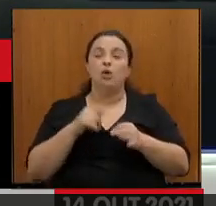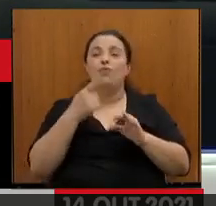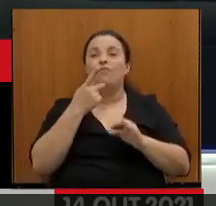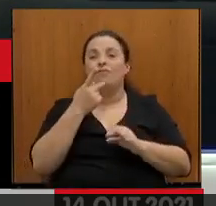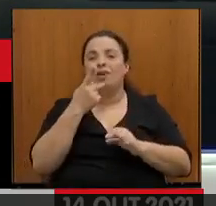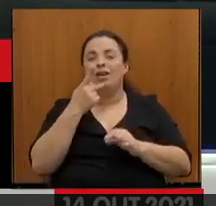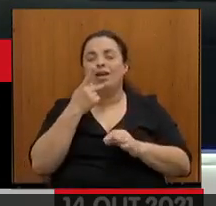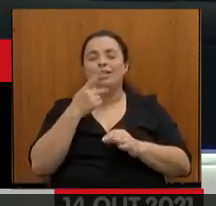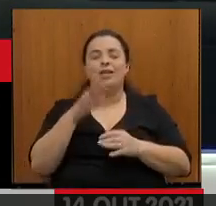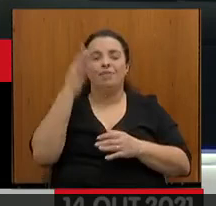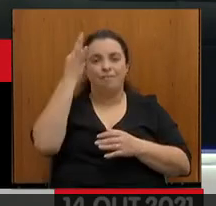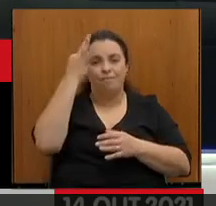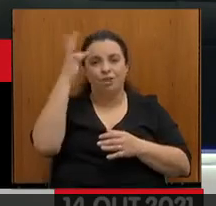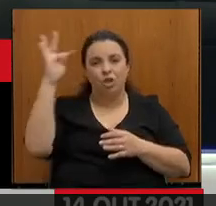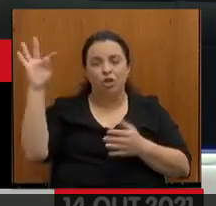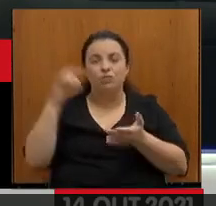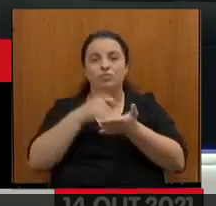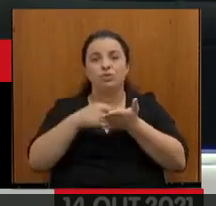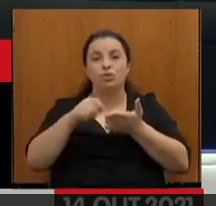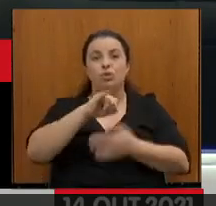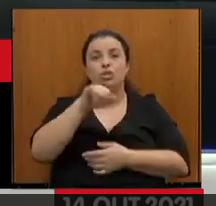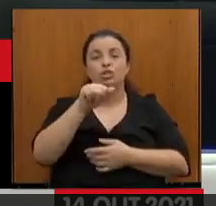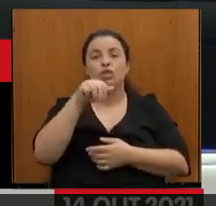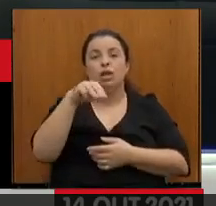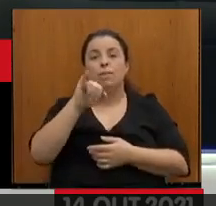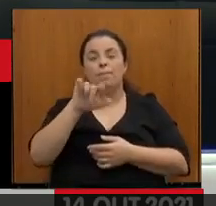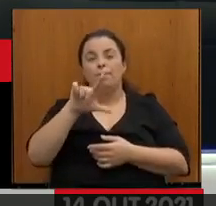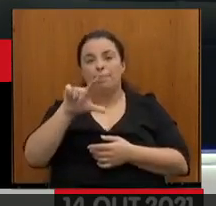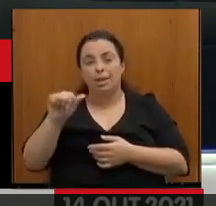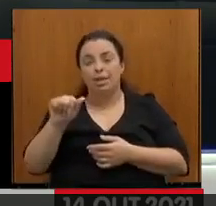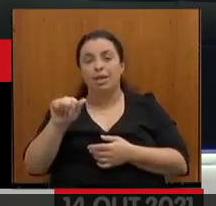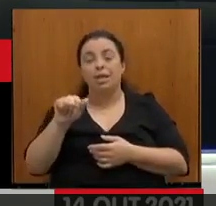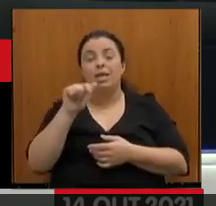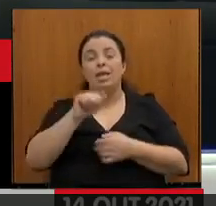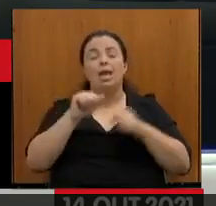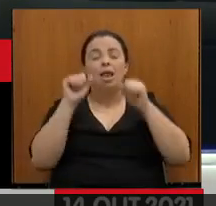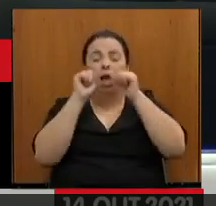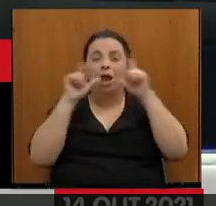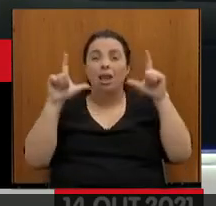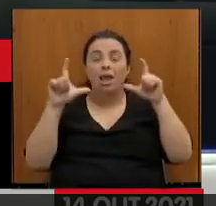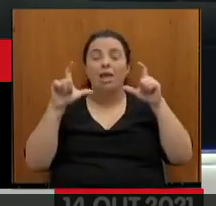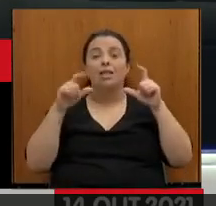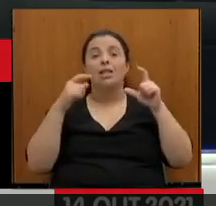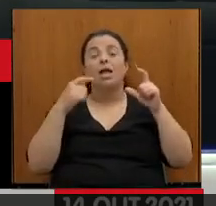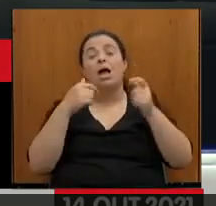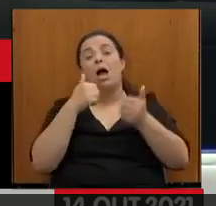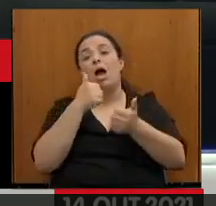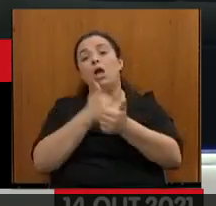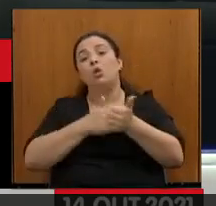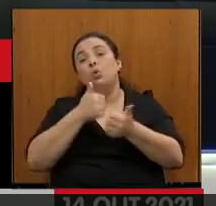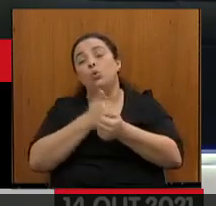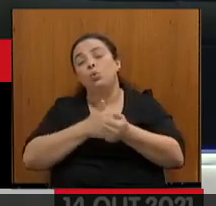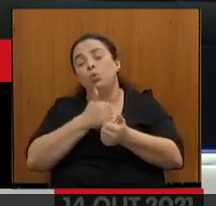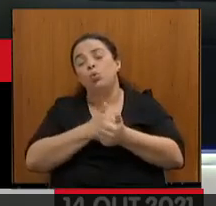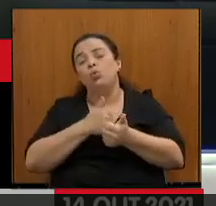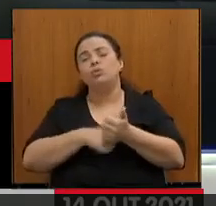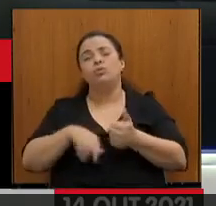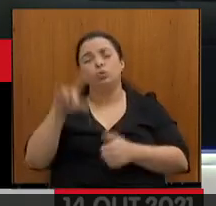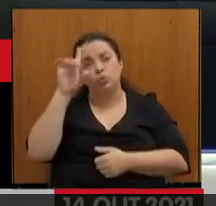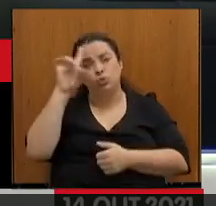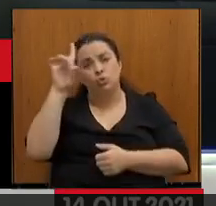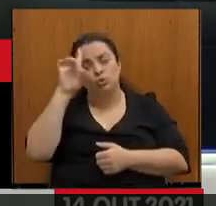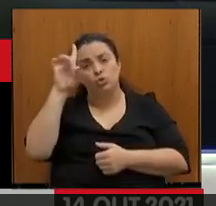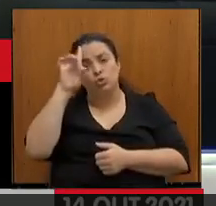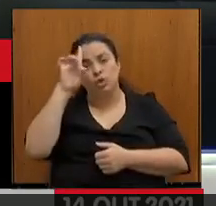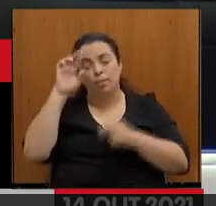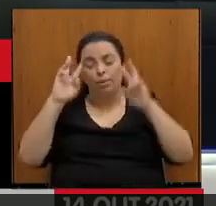Djamila Ribeiro, que alerta sobre a luta diária, e sua luta diária para ser reconhecida como sujeito, impor a